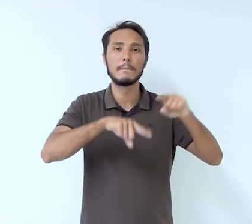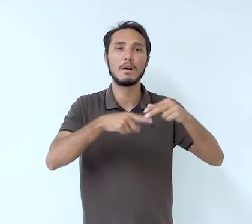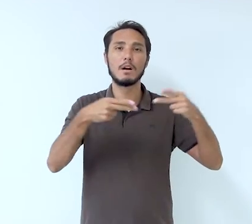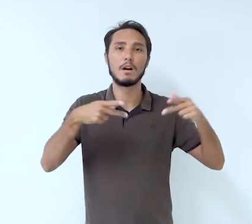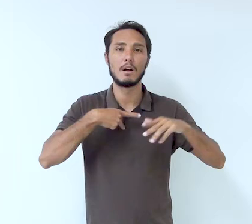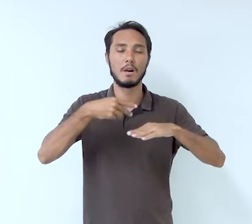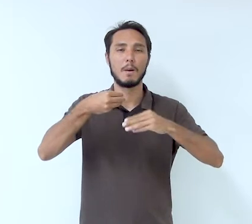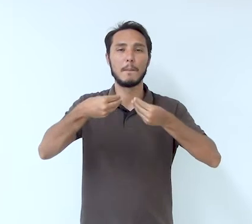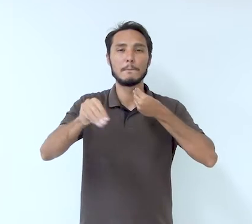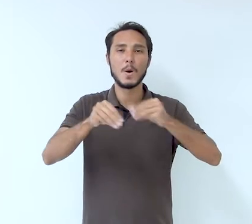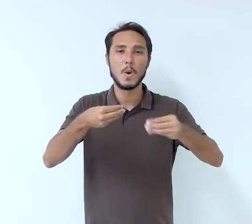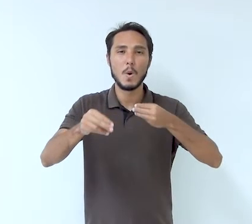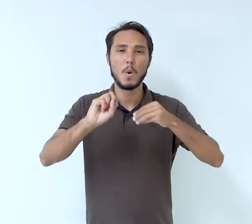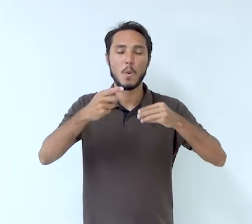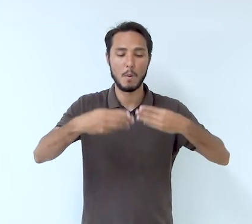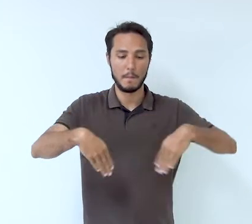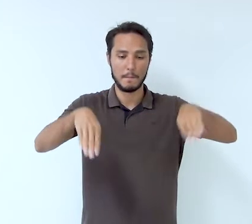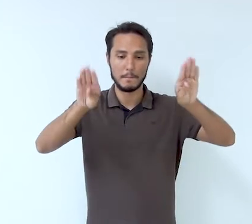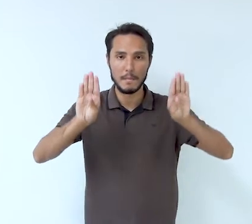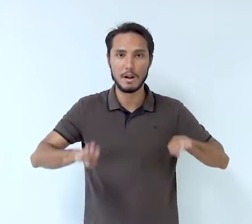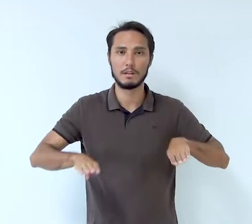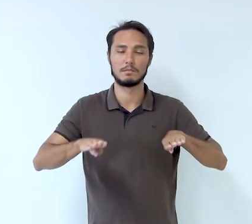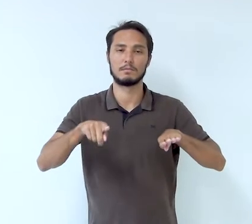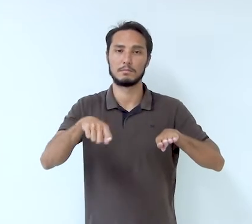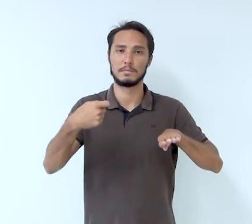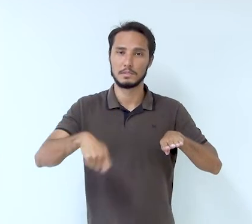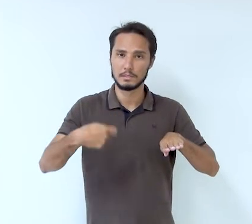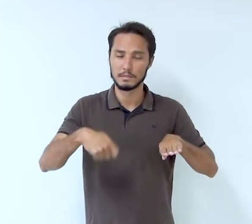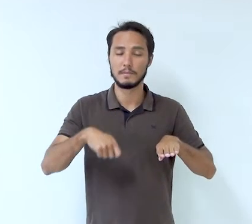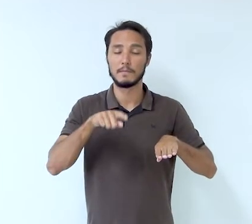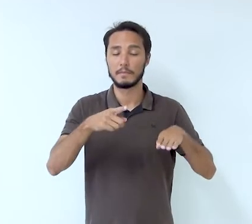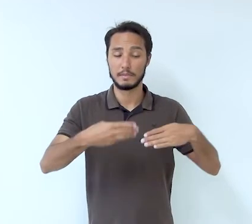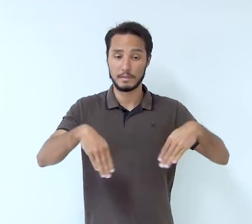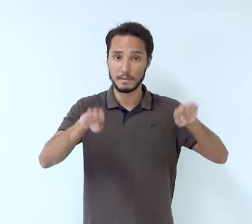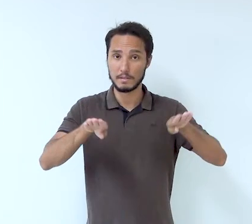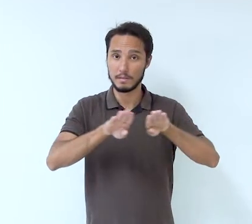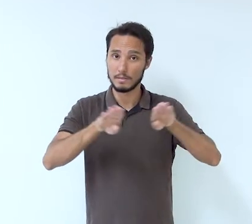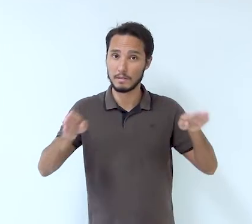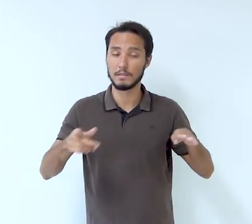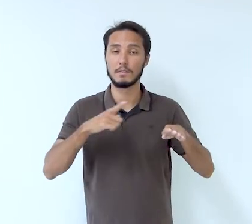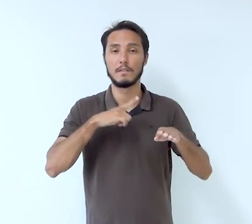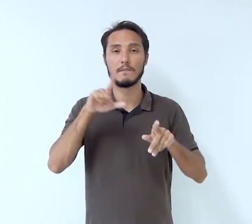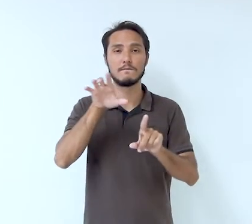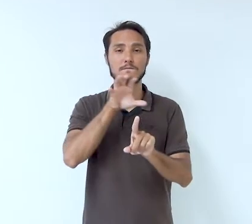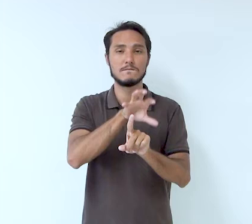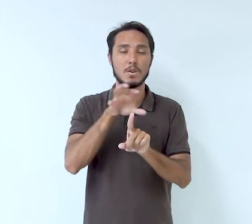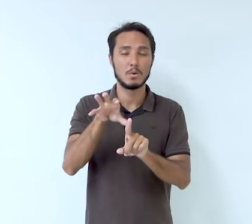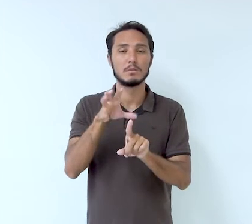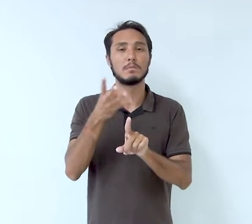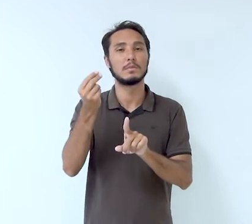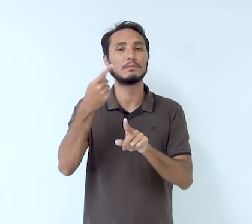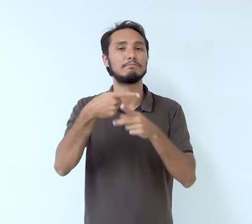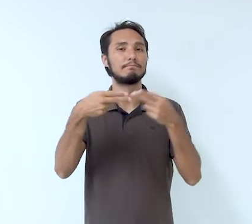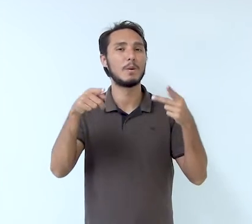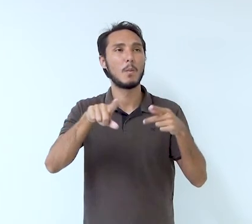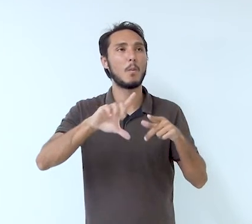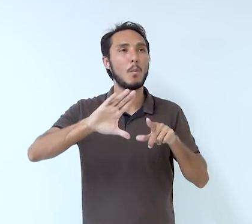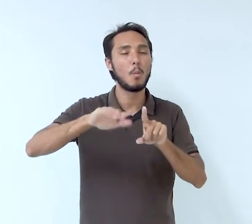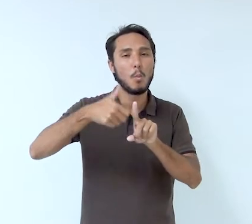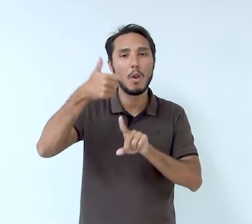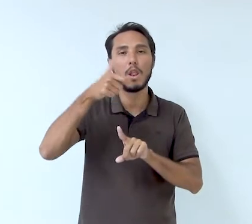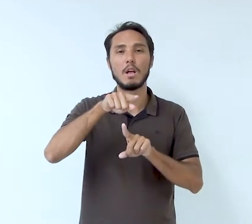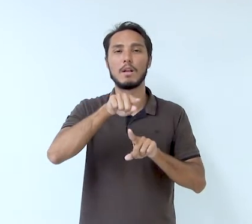com um material emborrachado ou uma manta antiestática. Então, a bancada também influencia muito